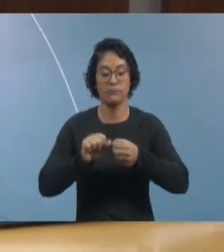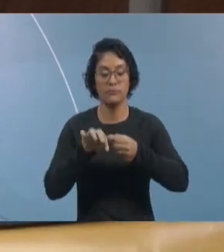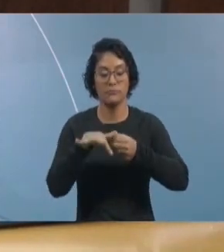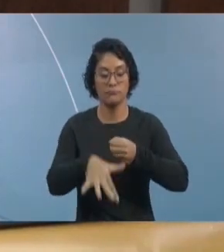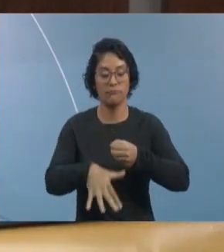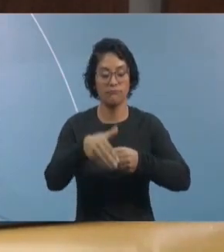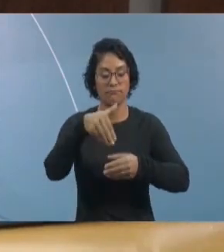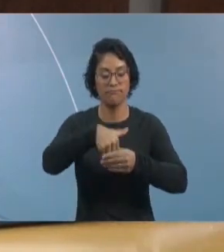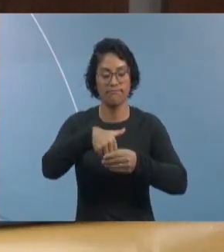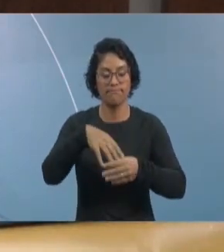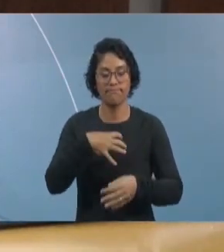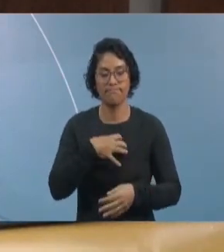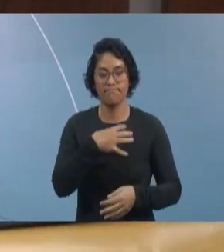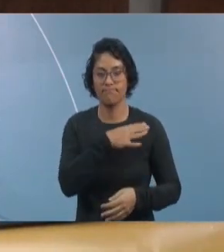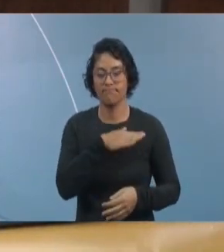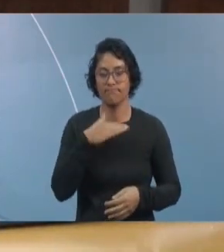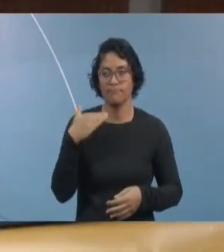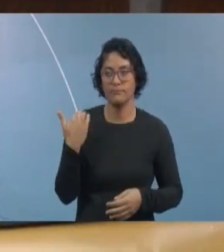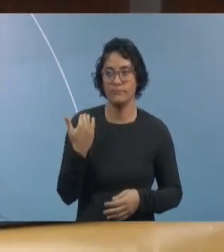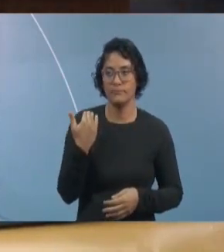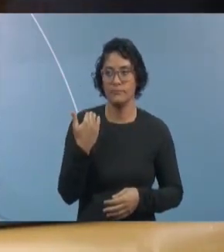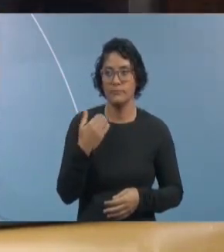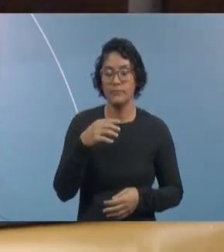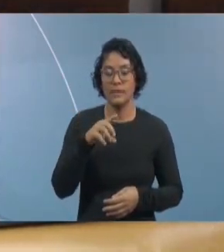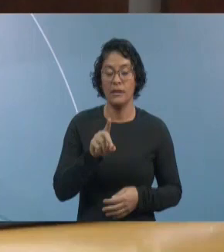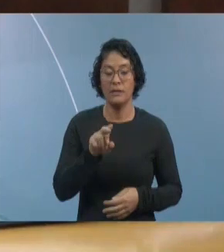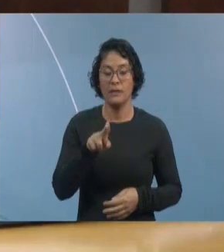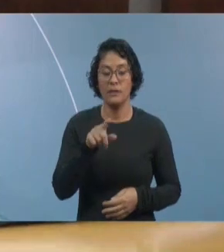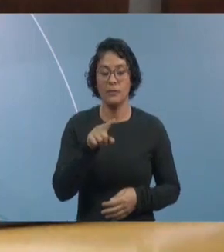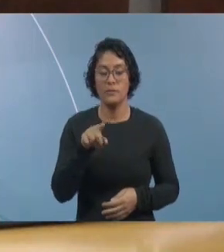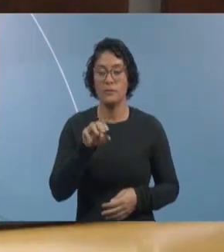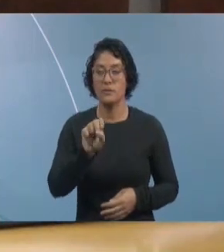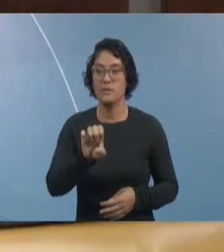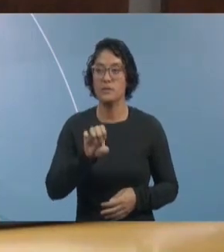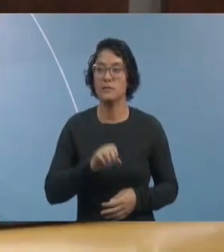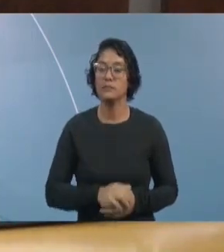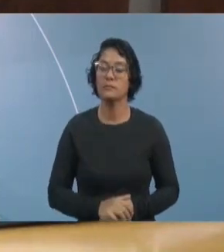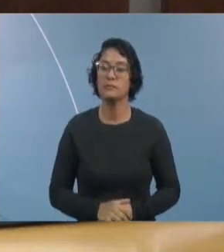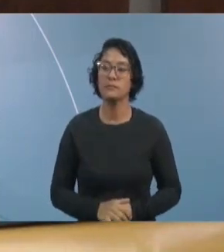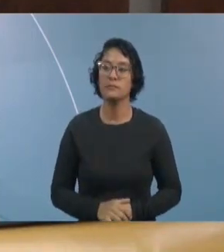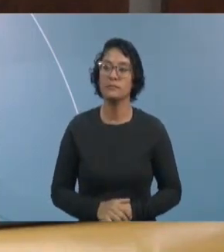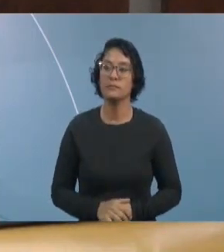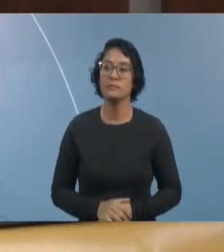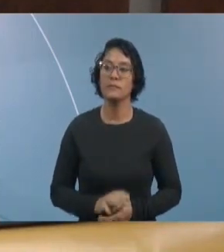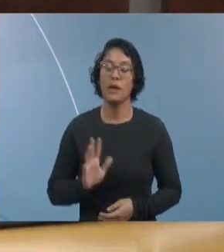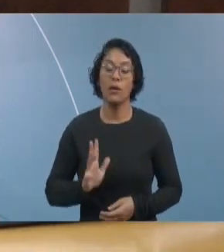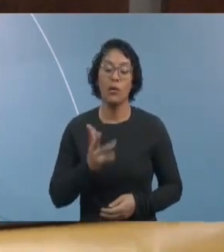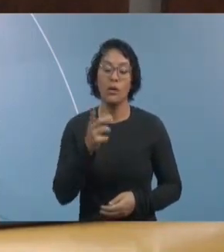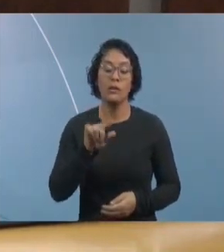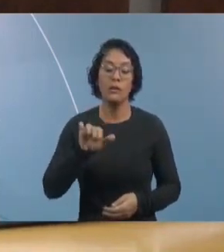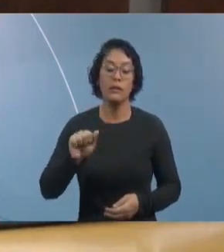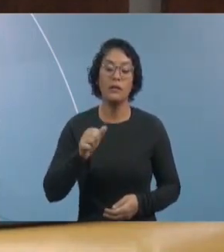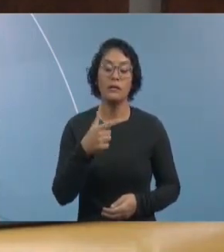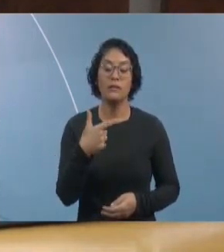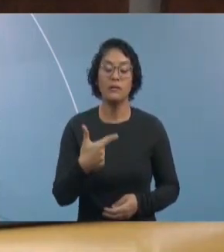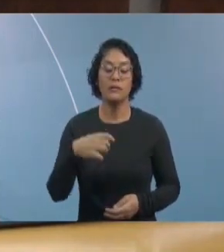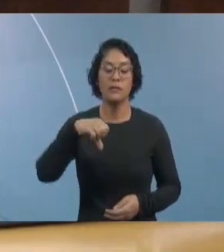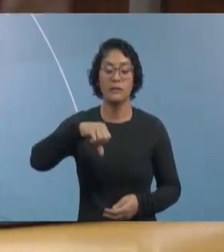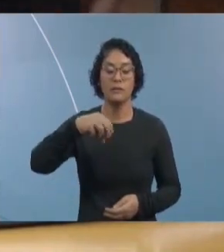de profundo pesar pelo falecimento do senhor Delzy Cavalcante de Souza, ocorrido no dia 29 de